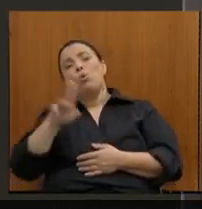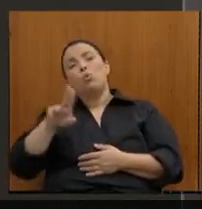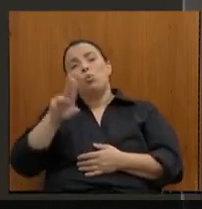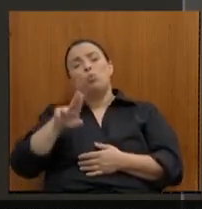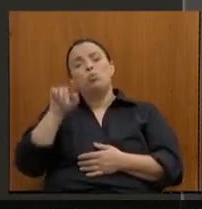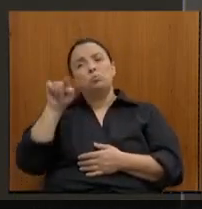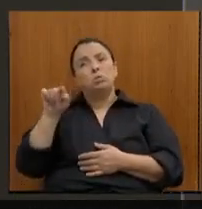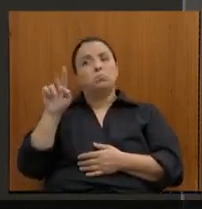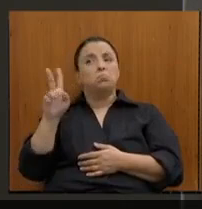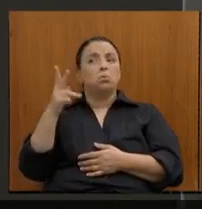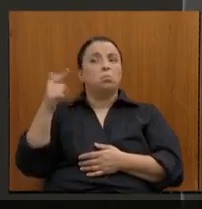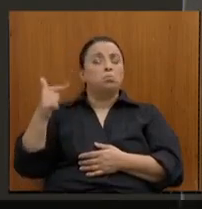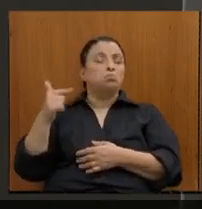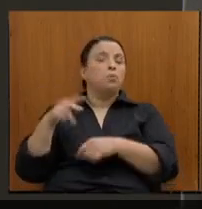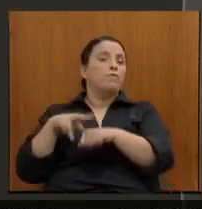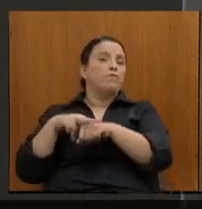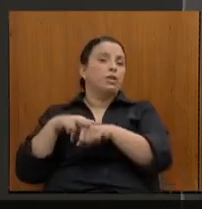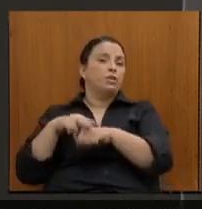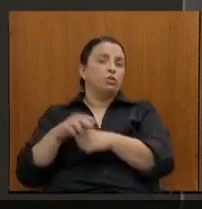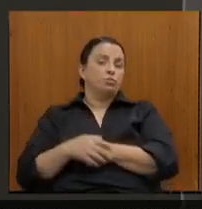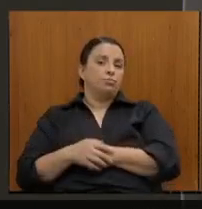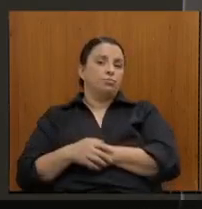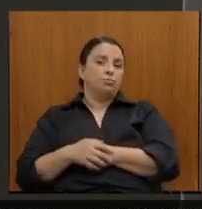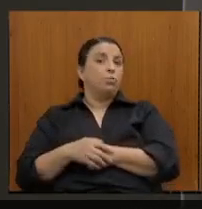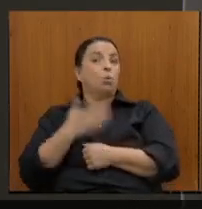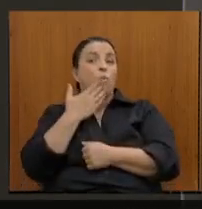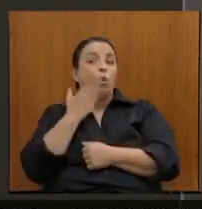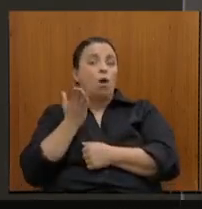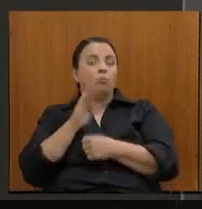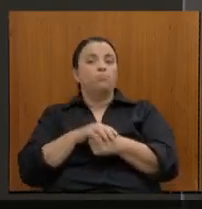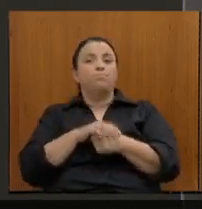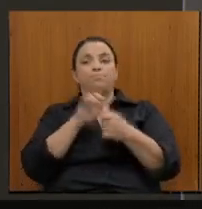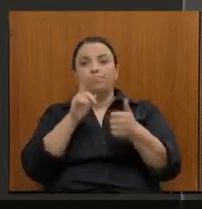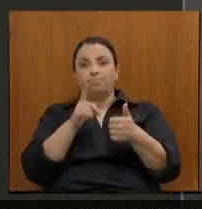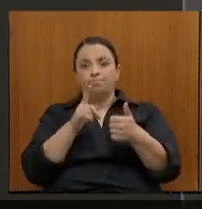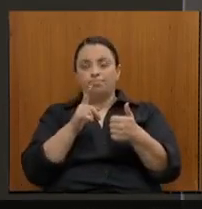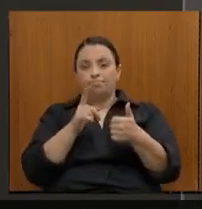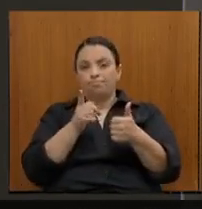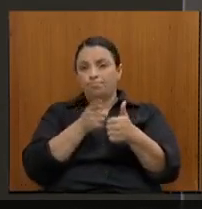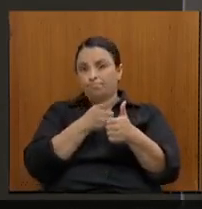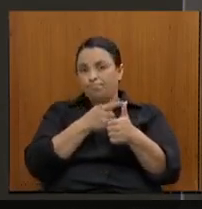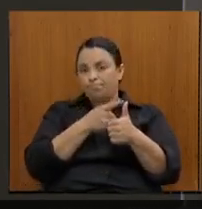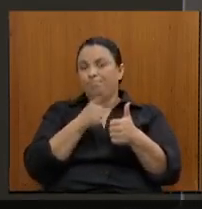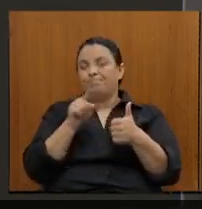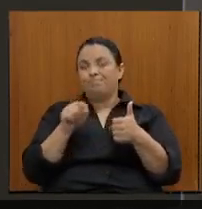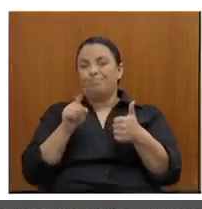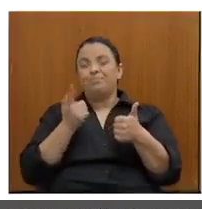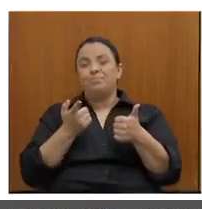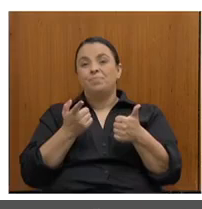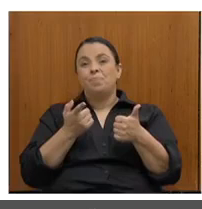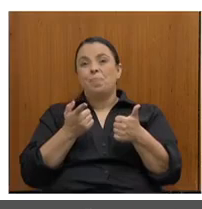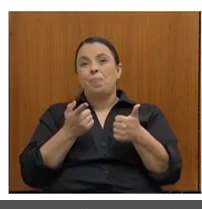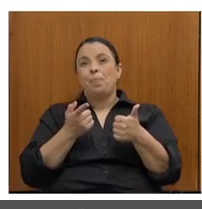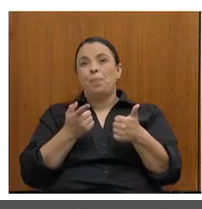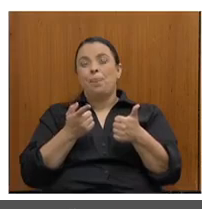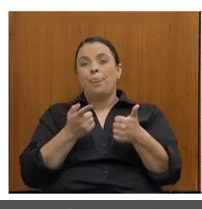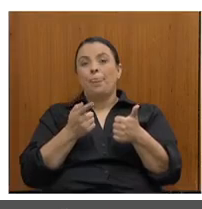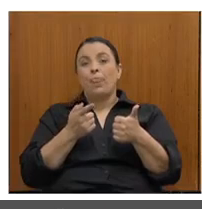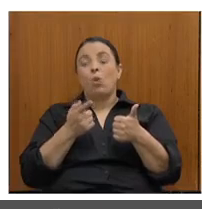esse hidrogênio verde o primeiro é aquilo que o caso Augusto sempre comenta é o